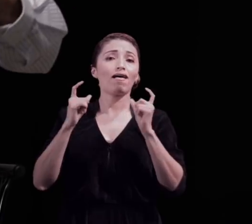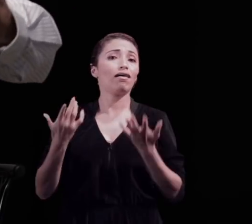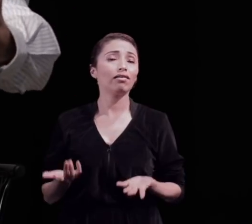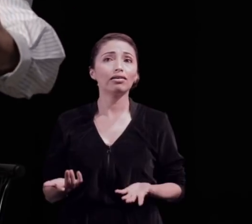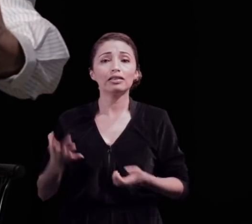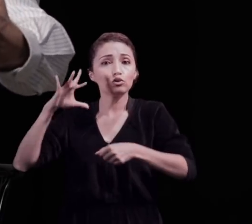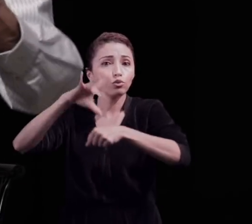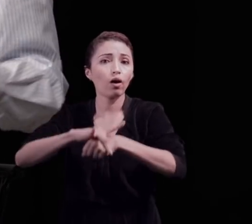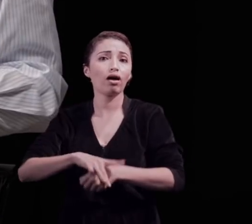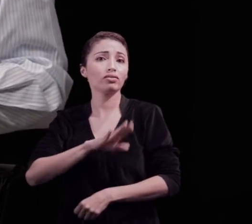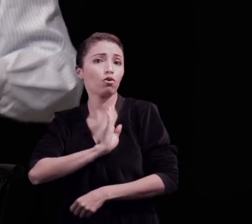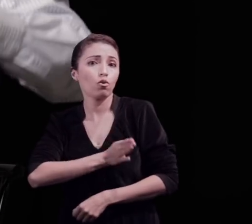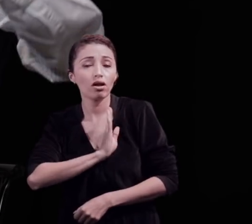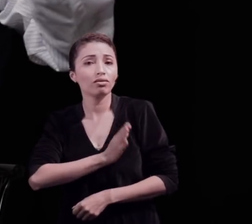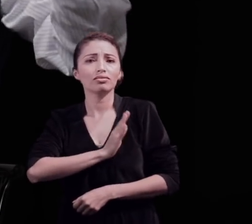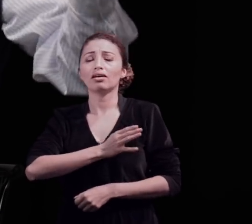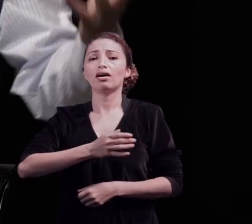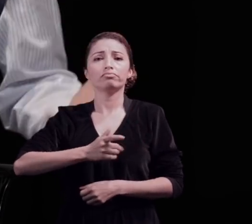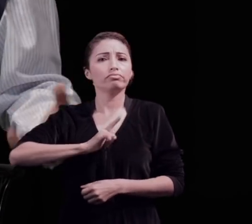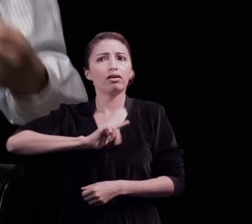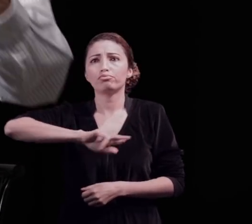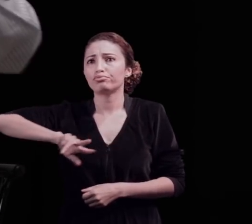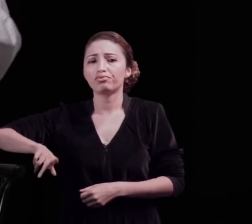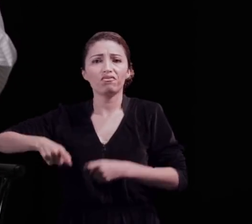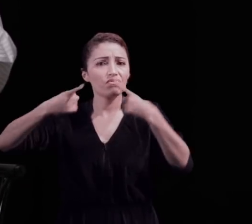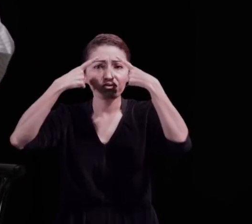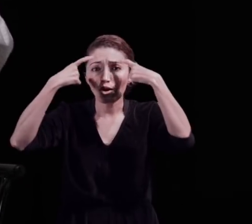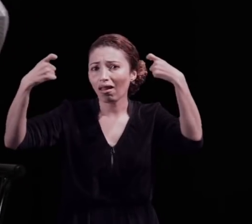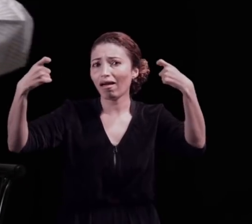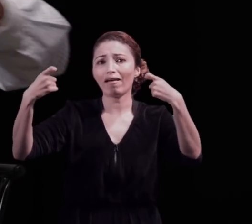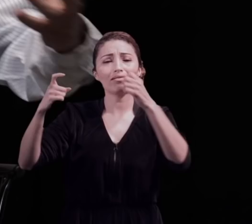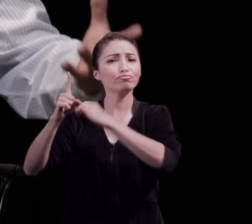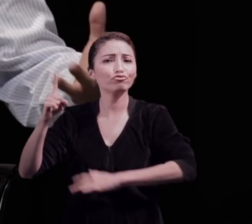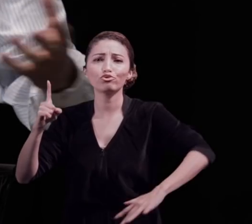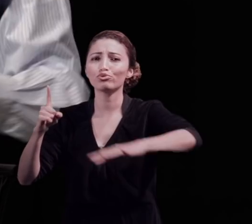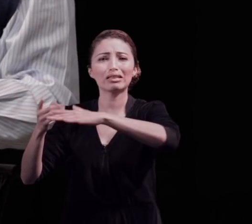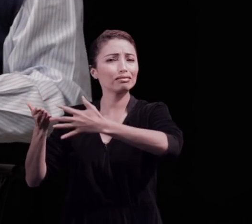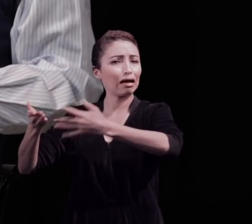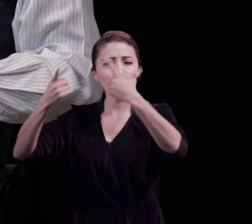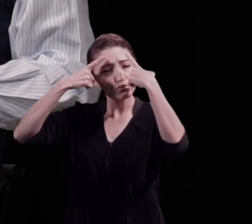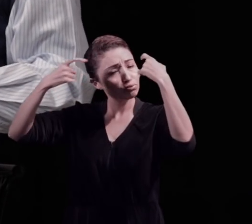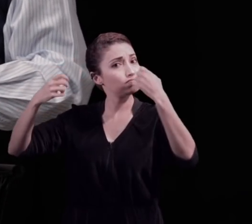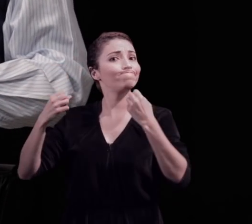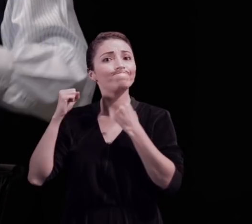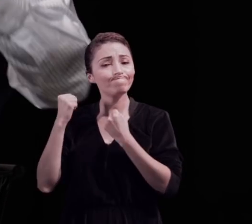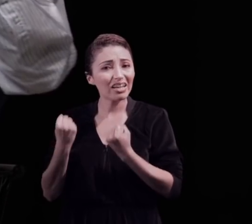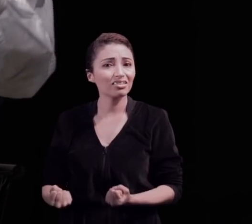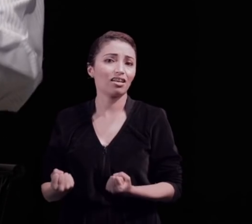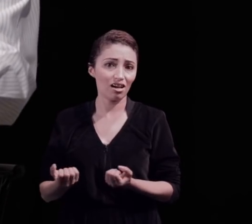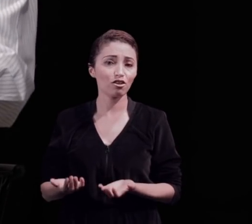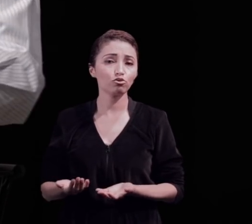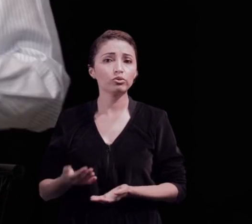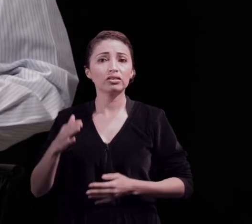problemas de coração. São tantas as situações, a violência que está instalada no mundo de hoje. E